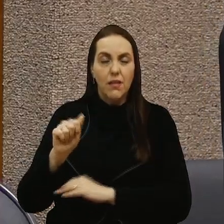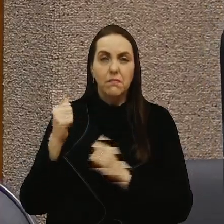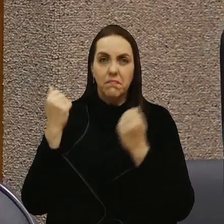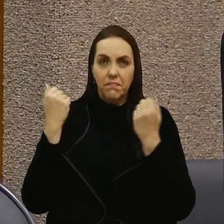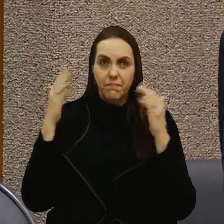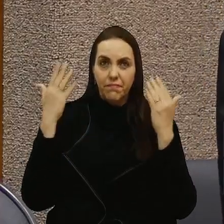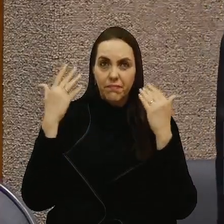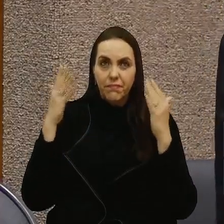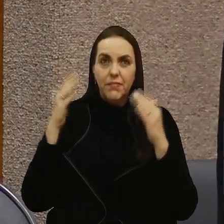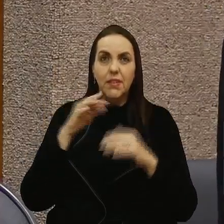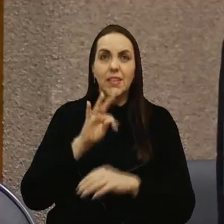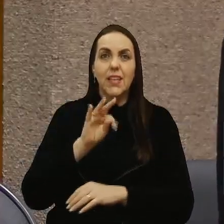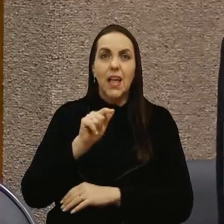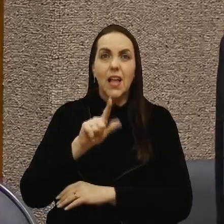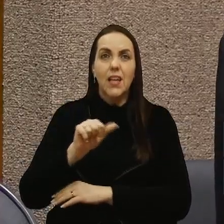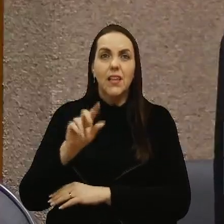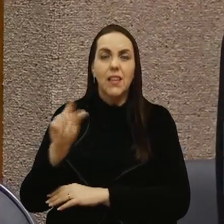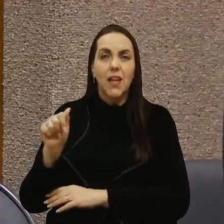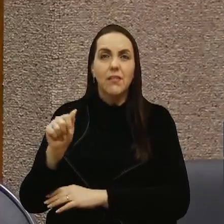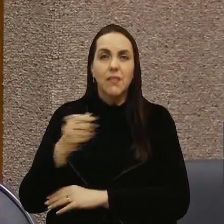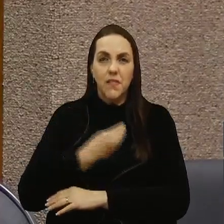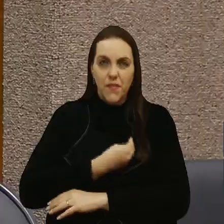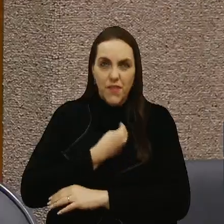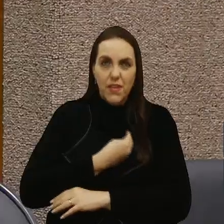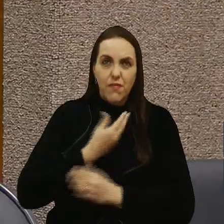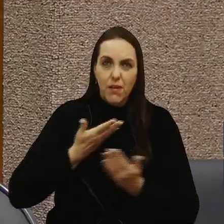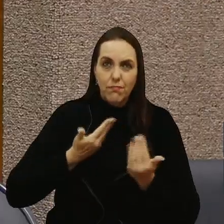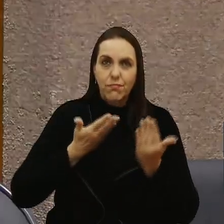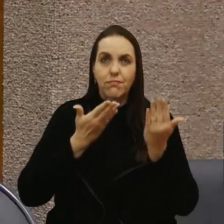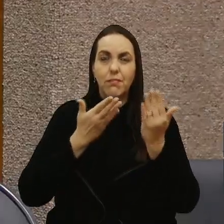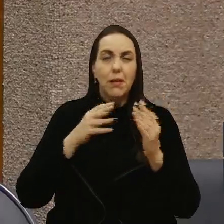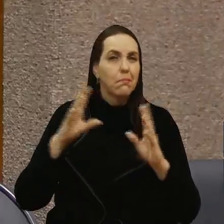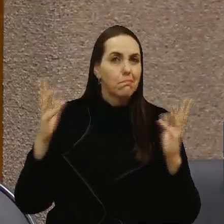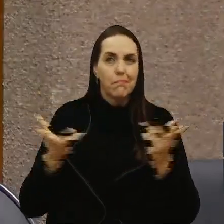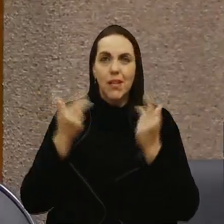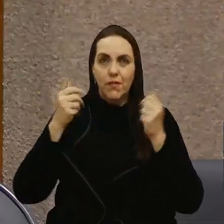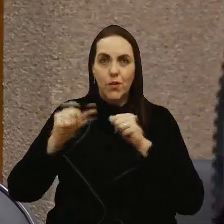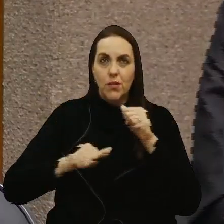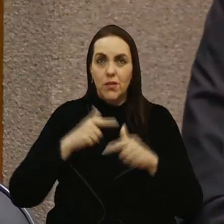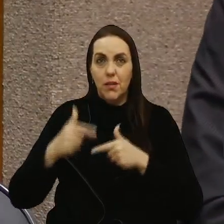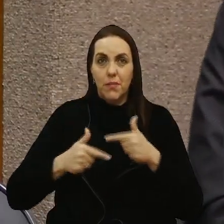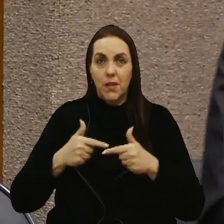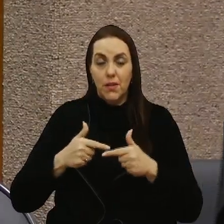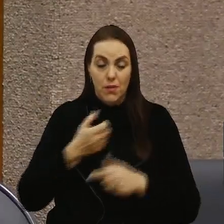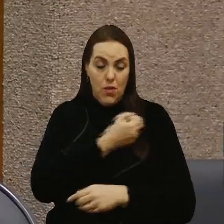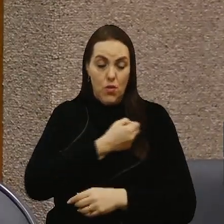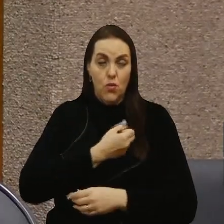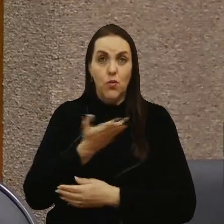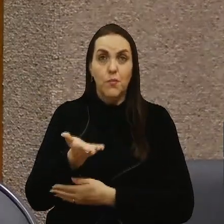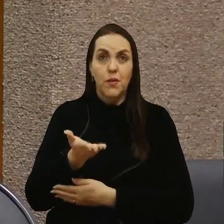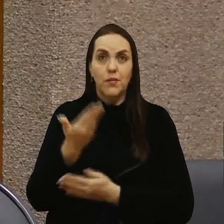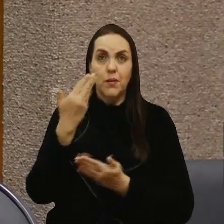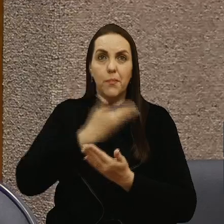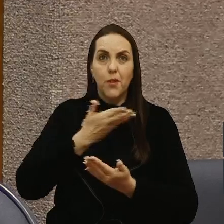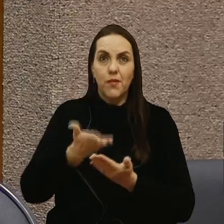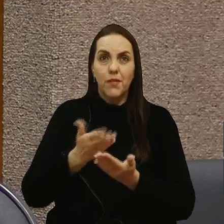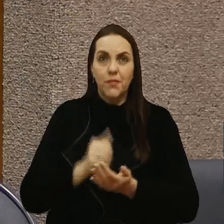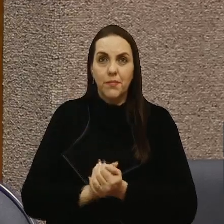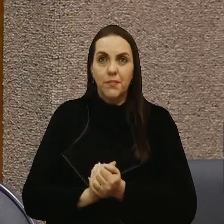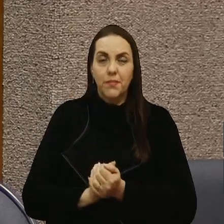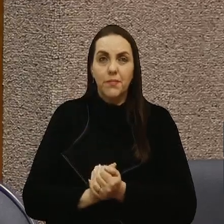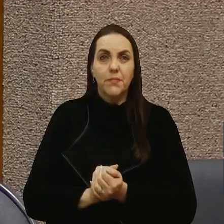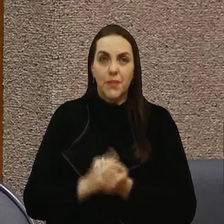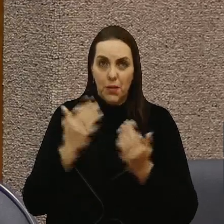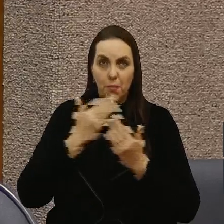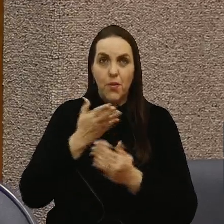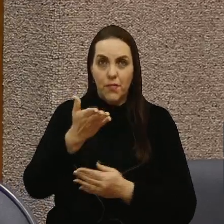viva a Thalita, que faz um magnífico trabalho. E a prova estão os números aqui. Uma parte, vereador. A prova são os números